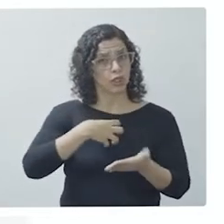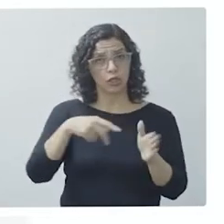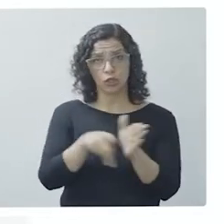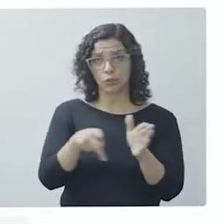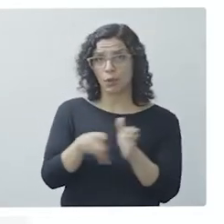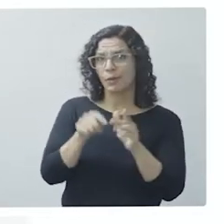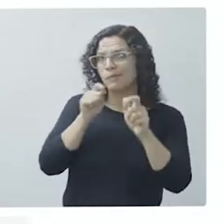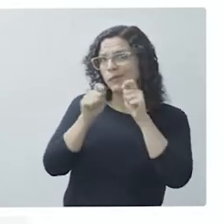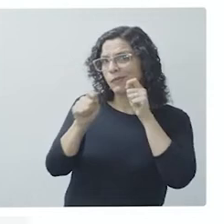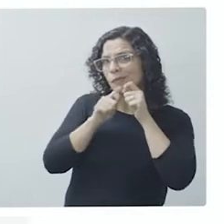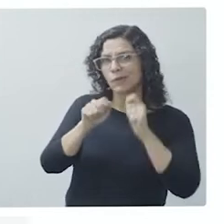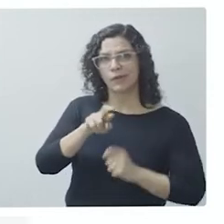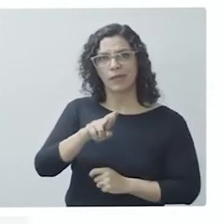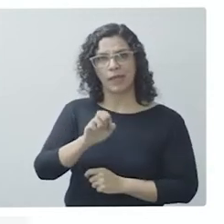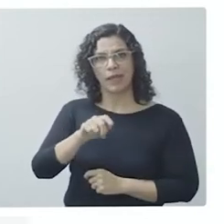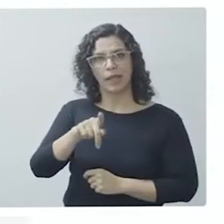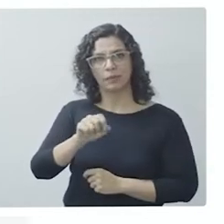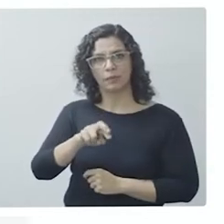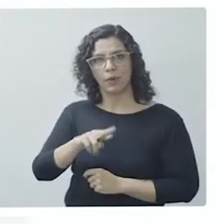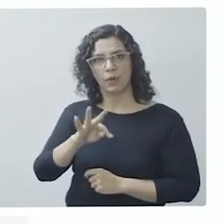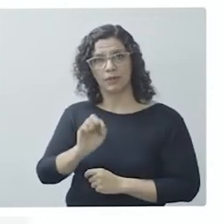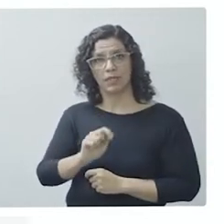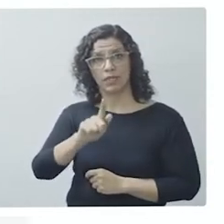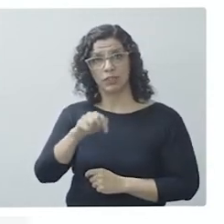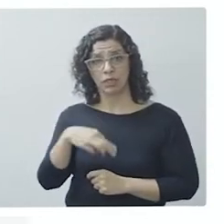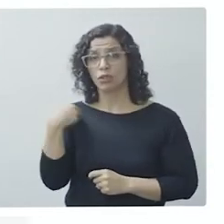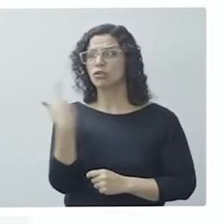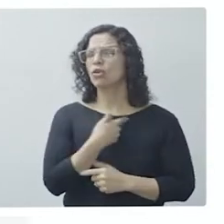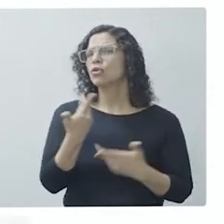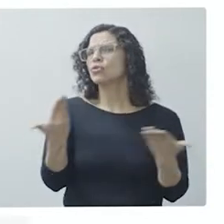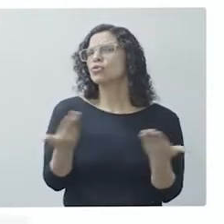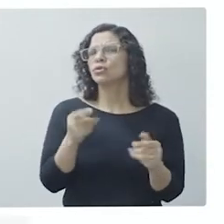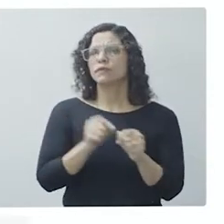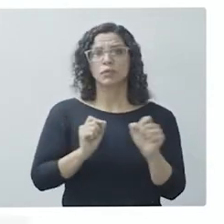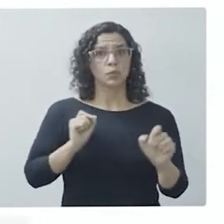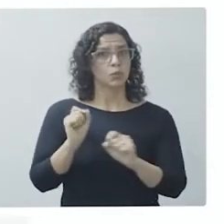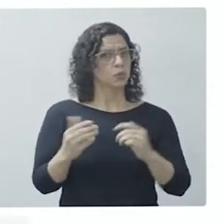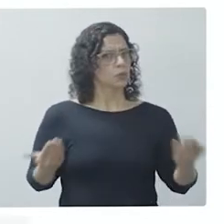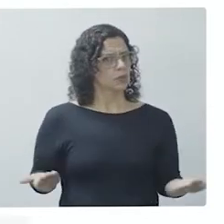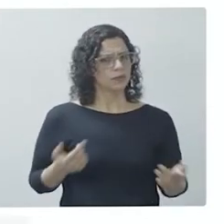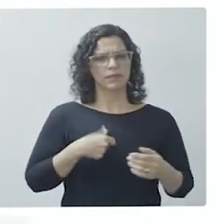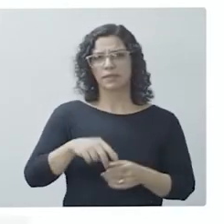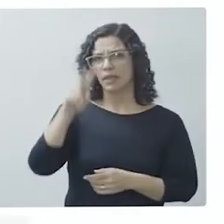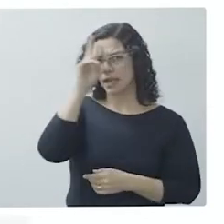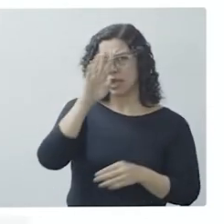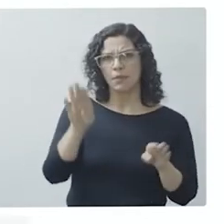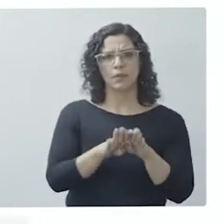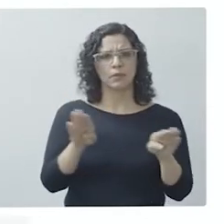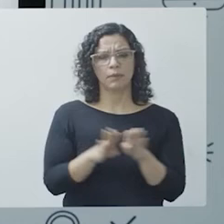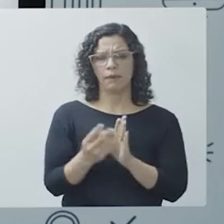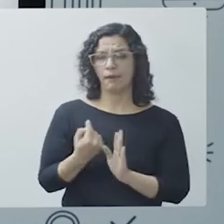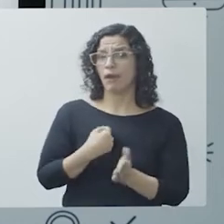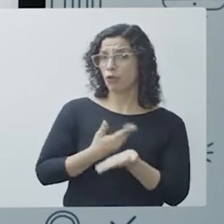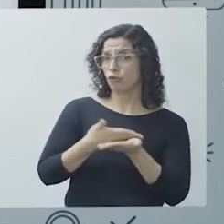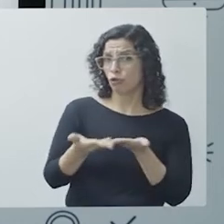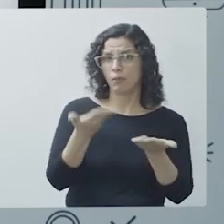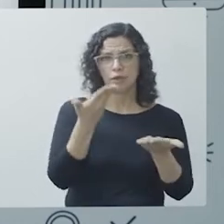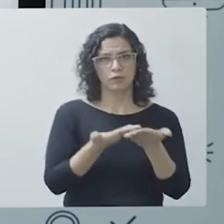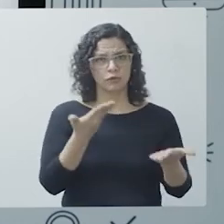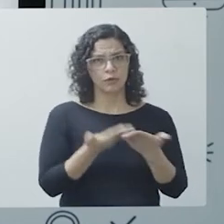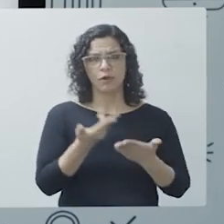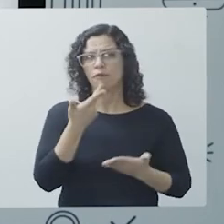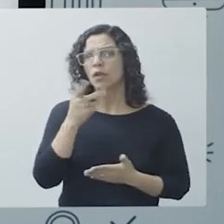de reportagem. E nós vamos fazer o que na aula de hoje? Vocês lembram que lá no início da